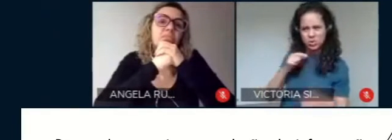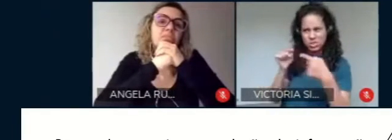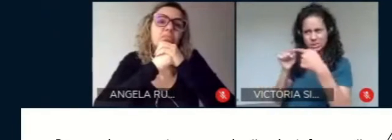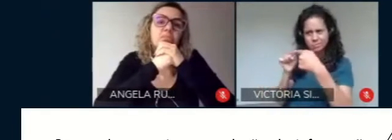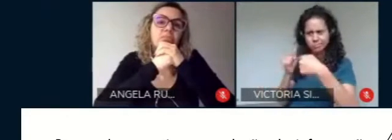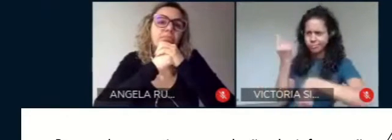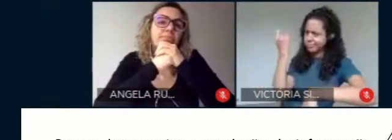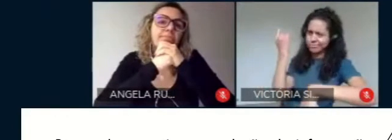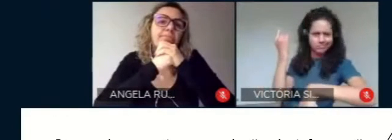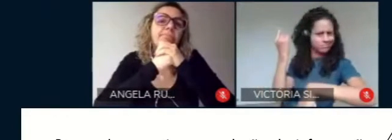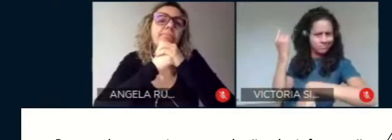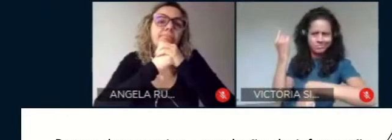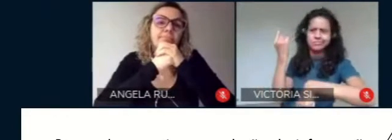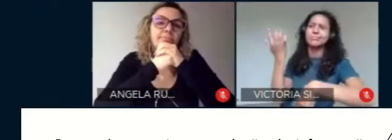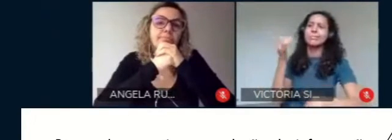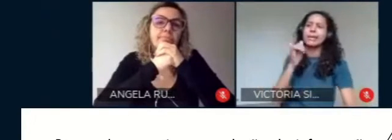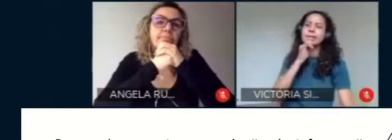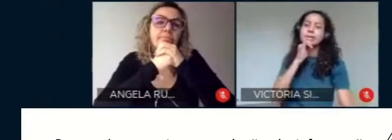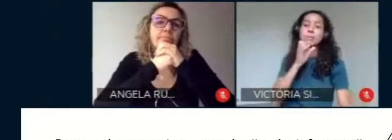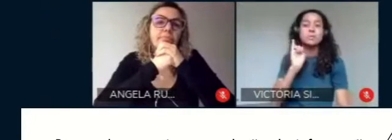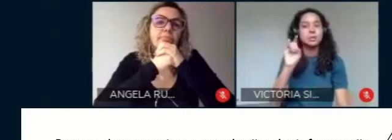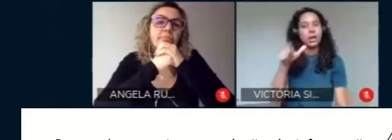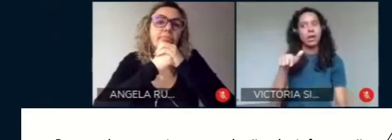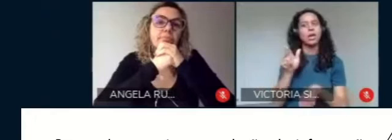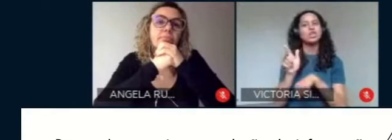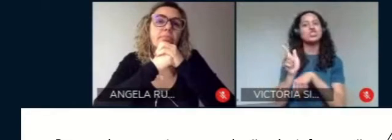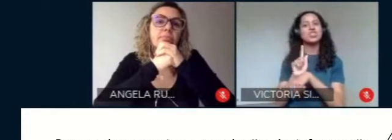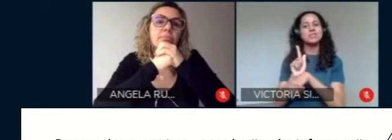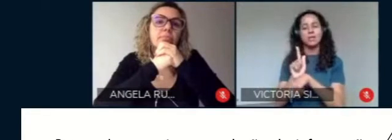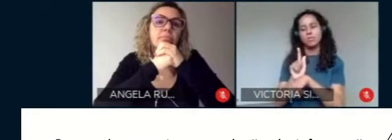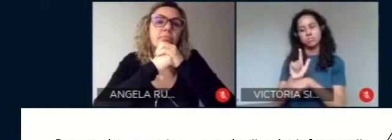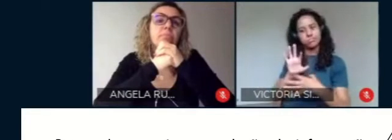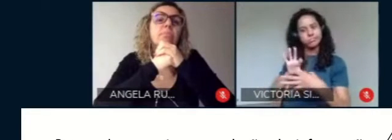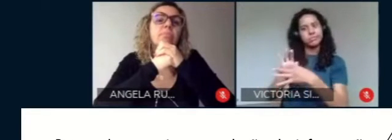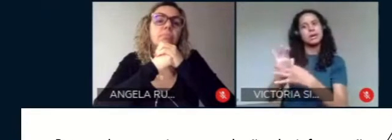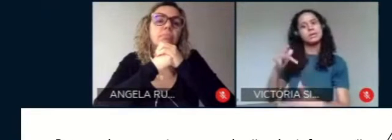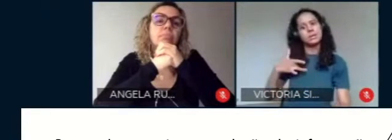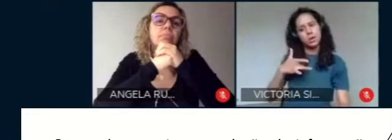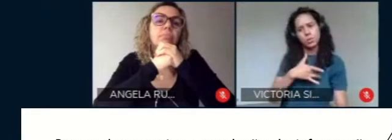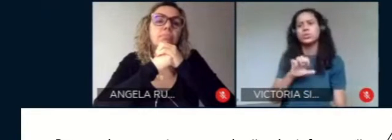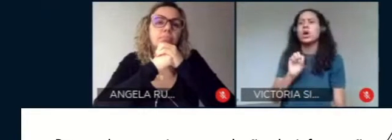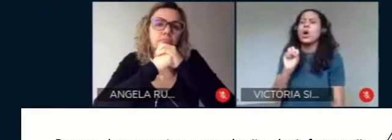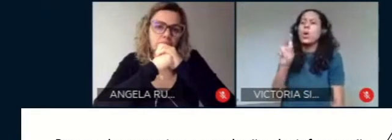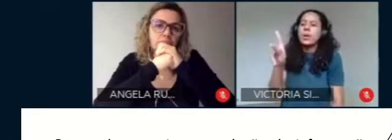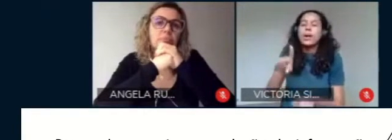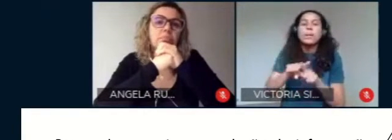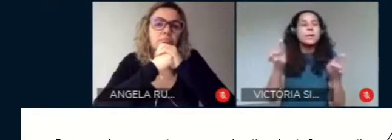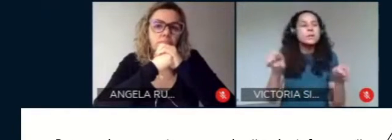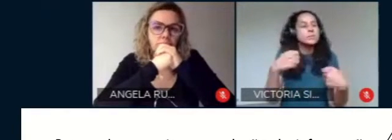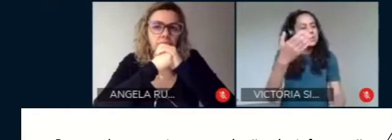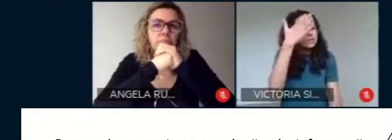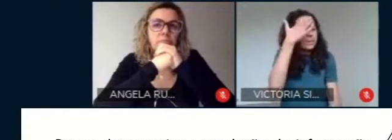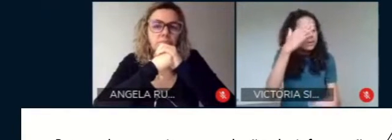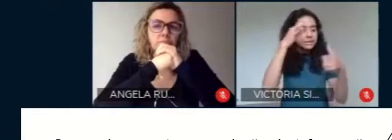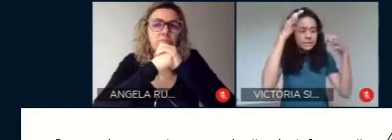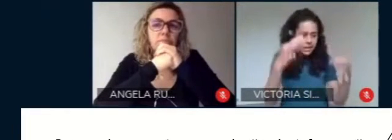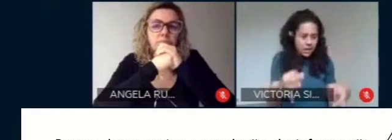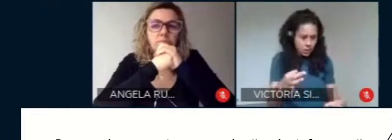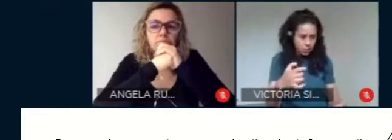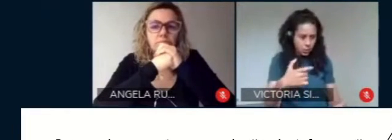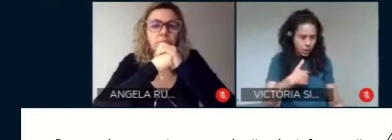não ser que seja gestão em saúde. Então, tudo isso tu tem que avaliar se está indo no lugar certo, se tu está fazendo a